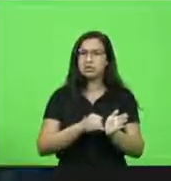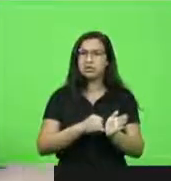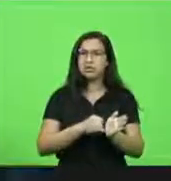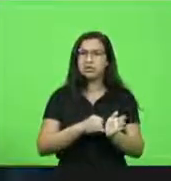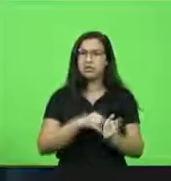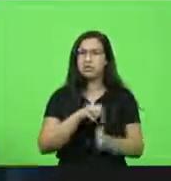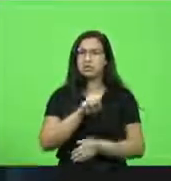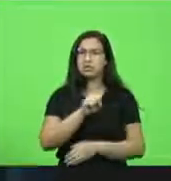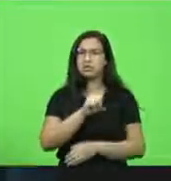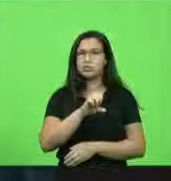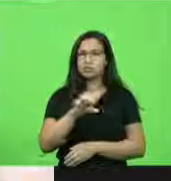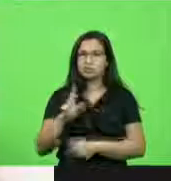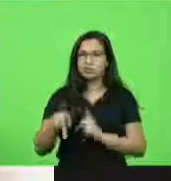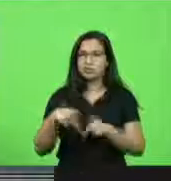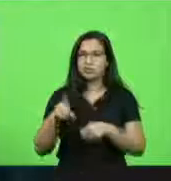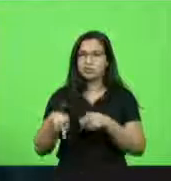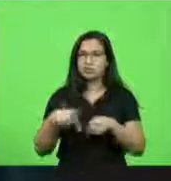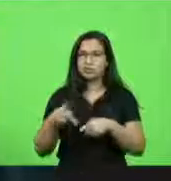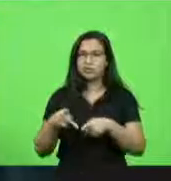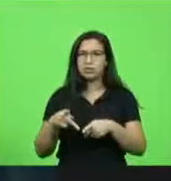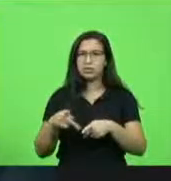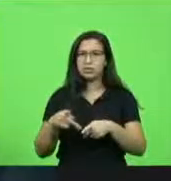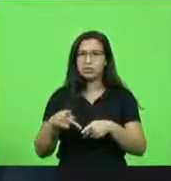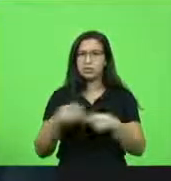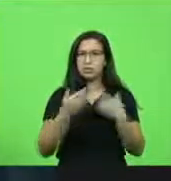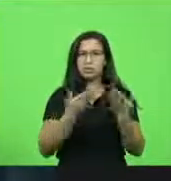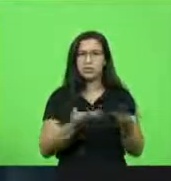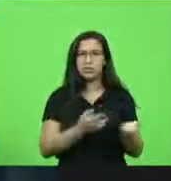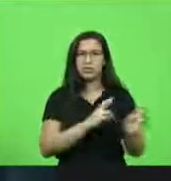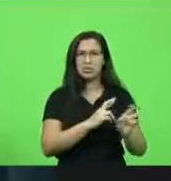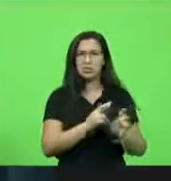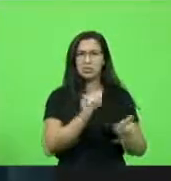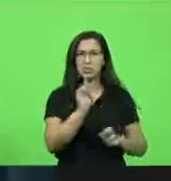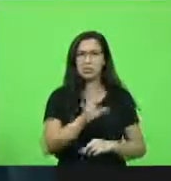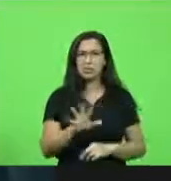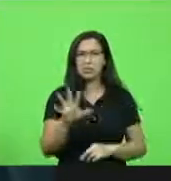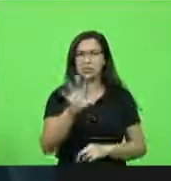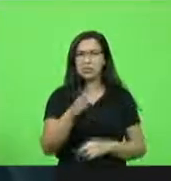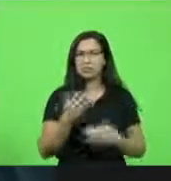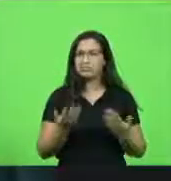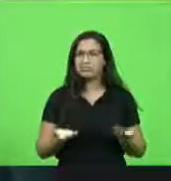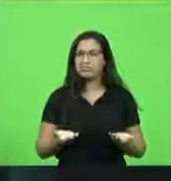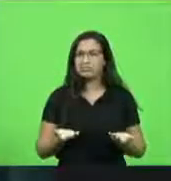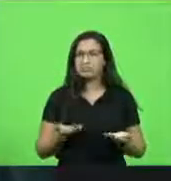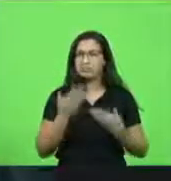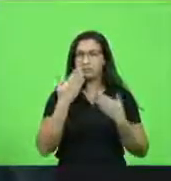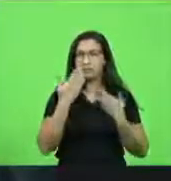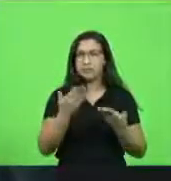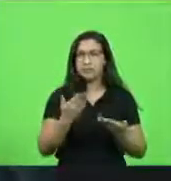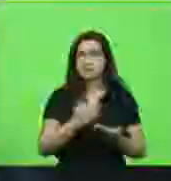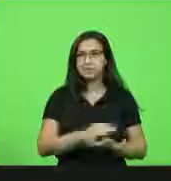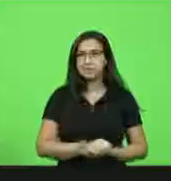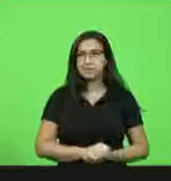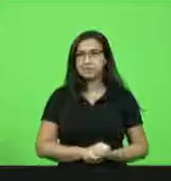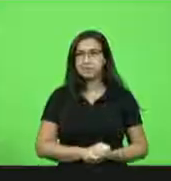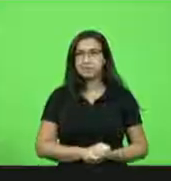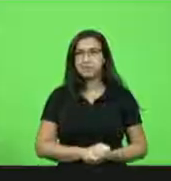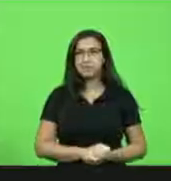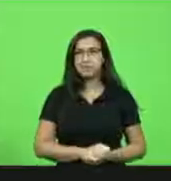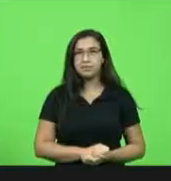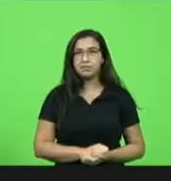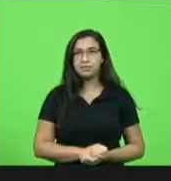catarinenses nas rodovias federais, enquanto as rodovias estaduais estão abandonadas, senhor presidente. Muito obrigado pela oportunidade.